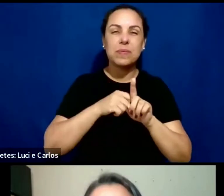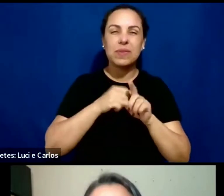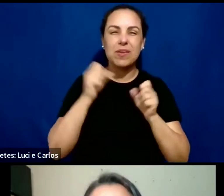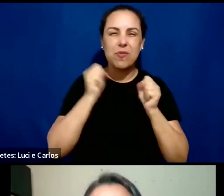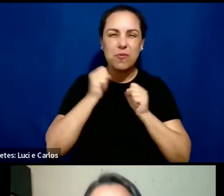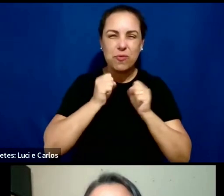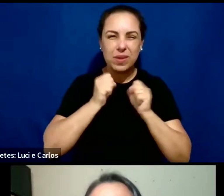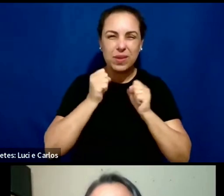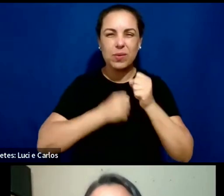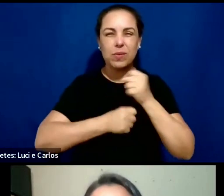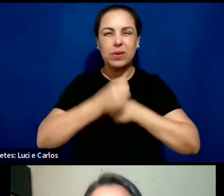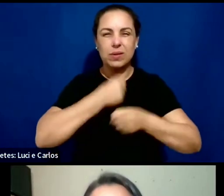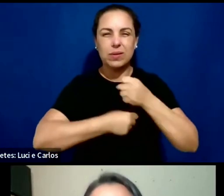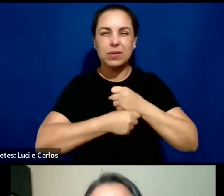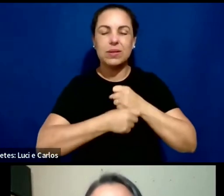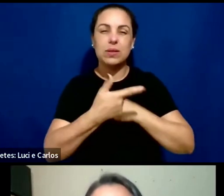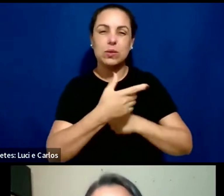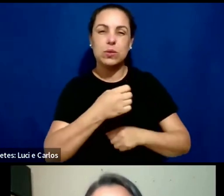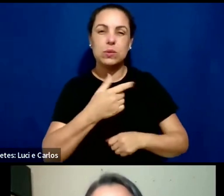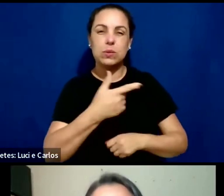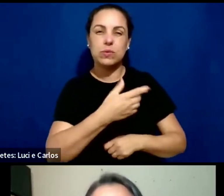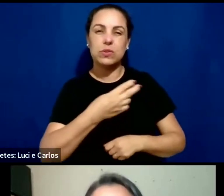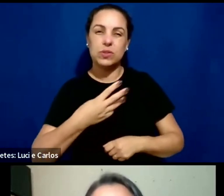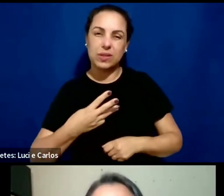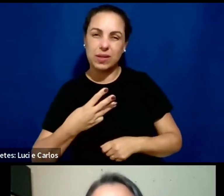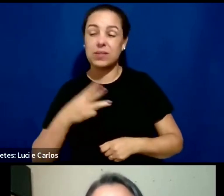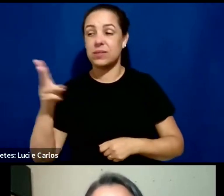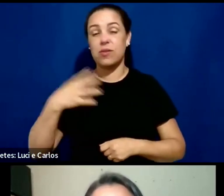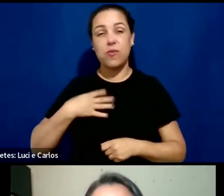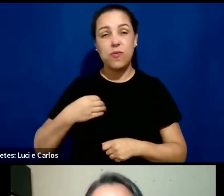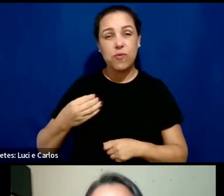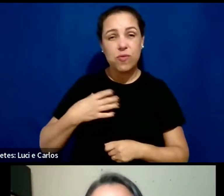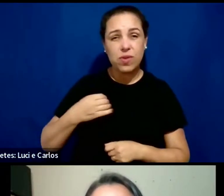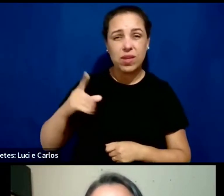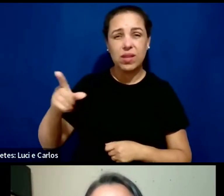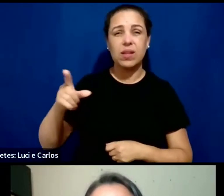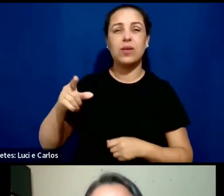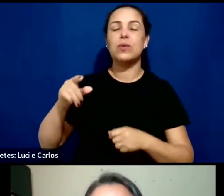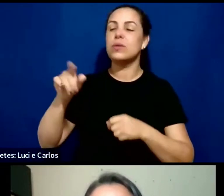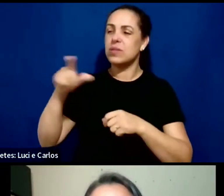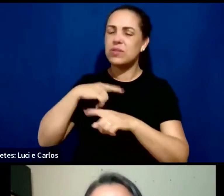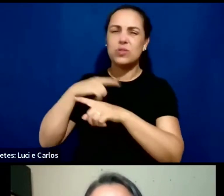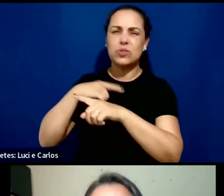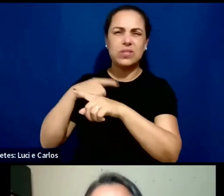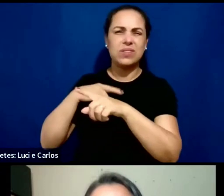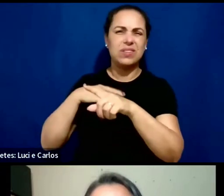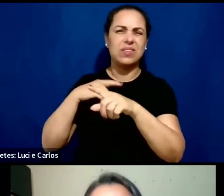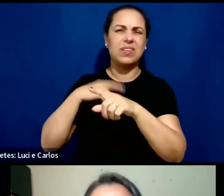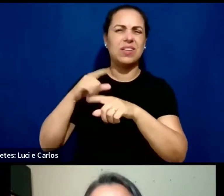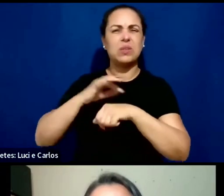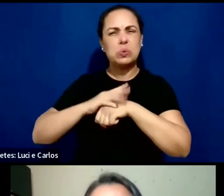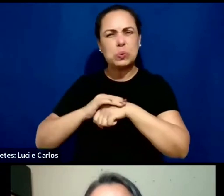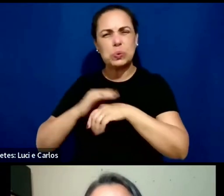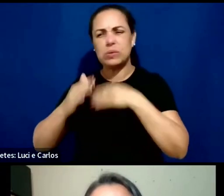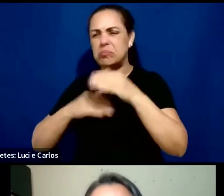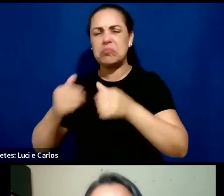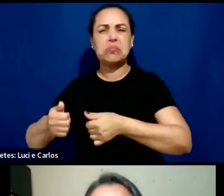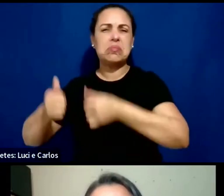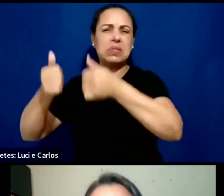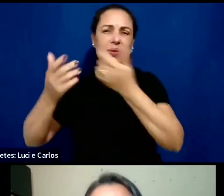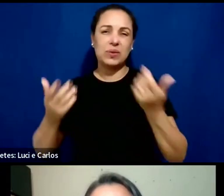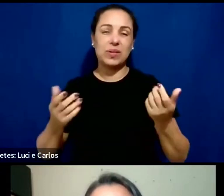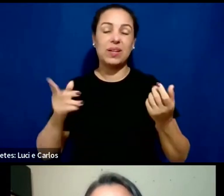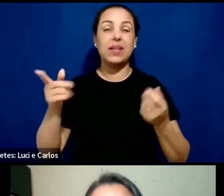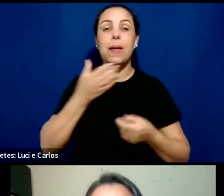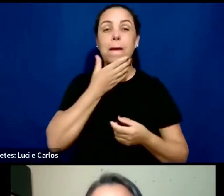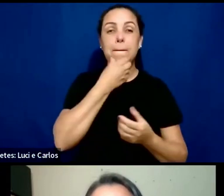eles não tomaram uma gota de remédio. Meu marido também tinha Parkinson hereditário, estava iniciando tremores, e como eu disse, a